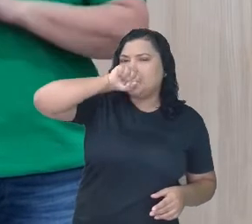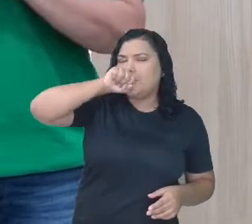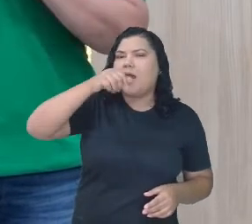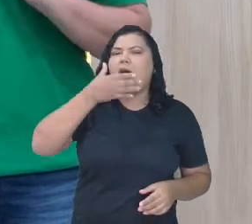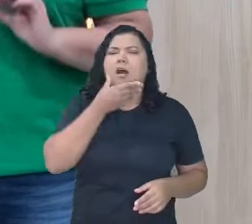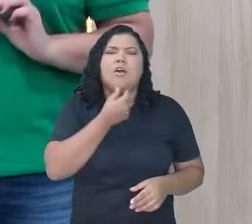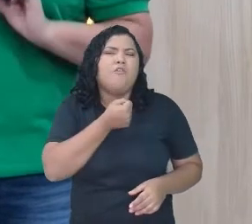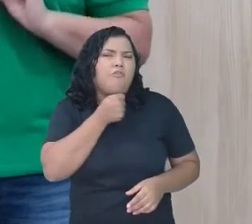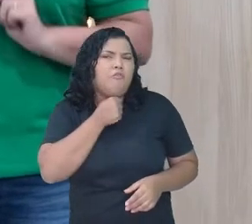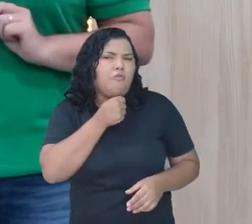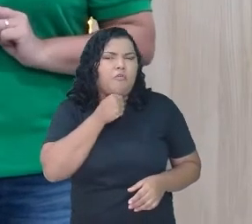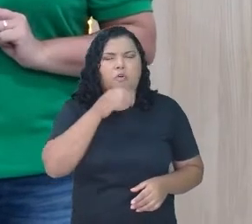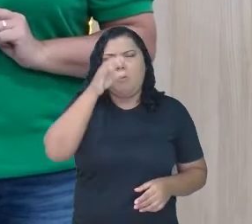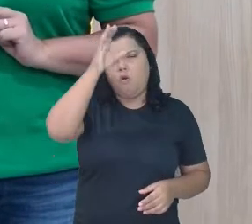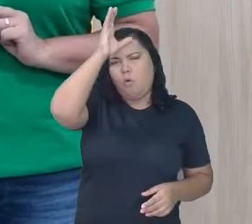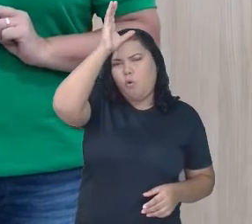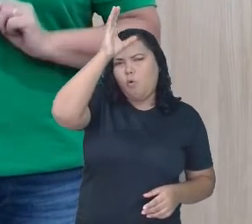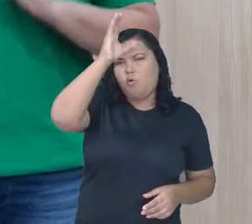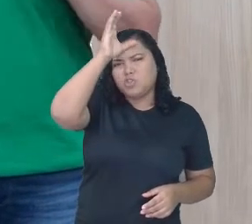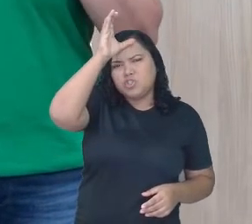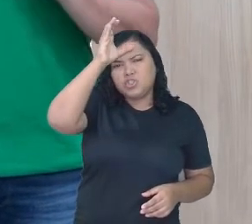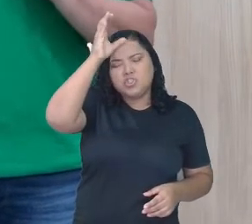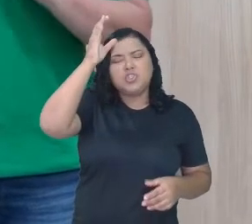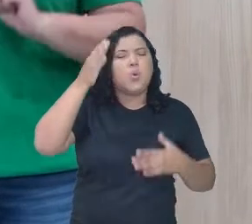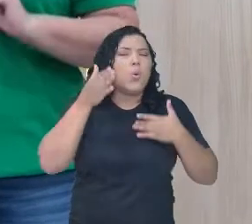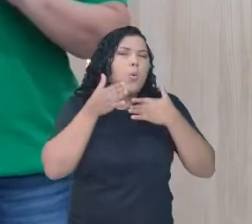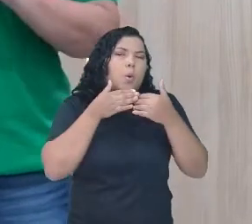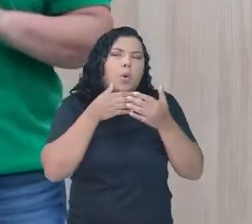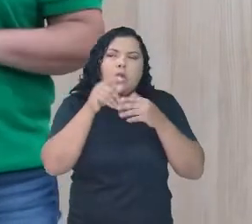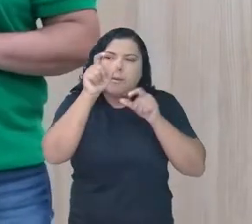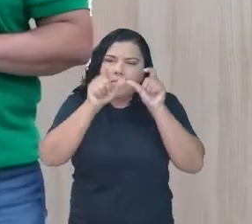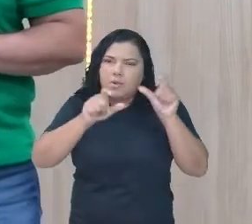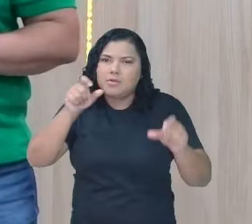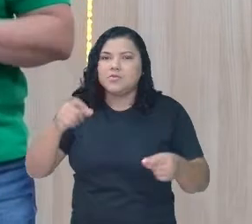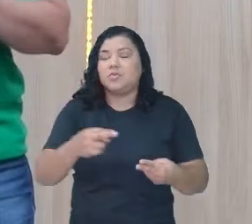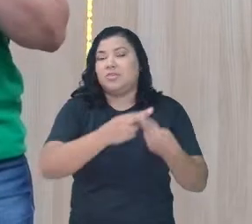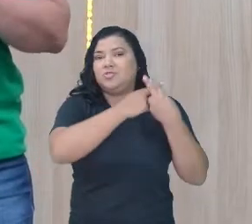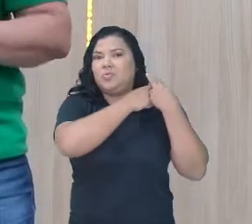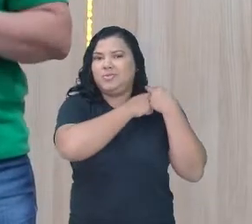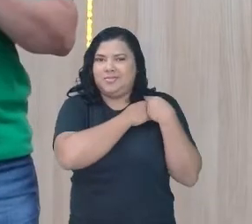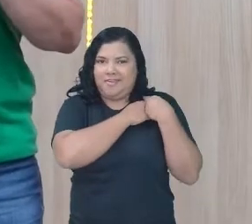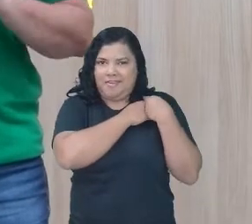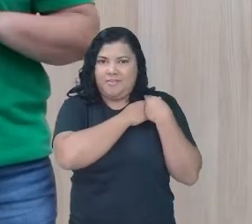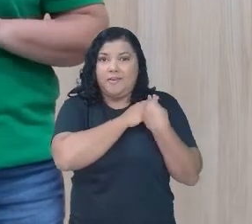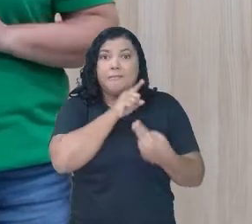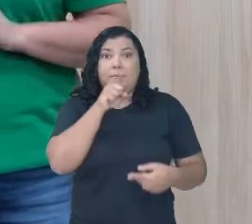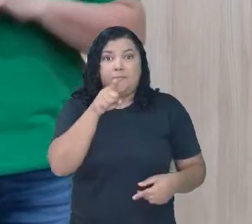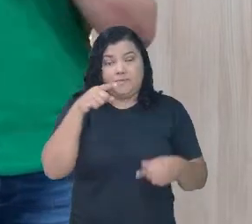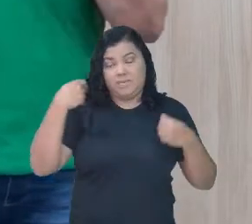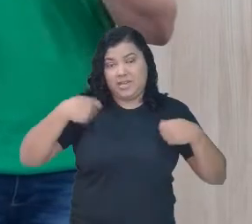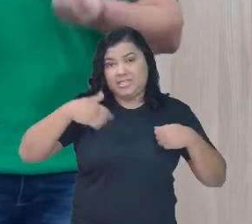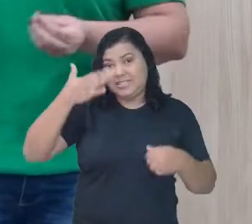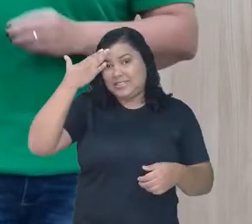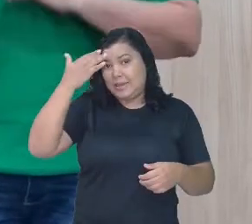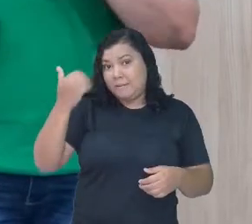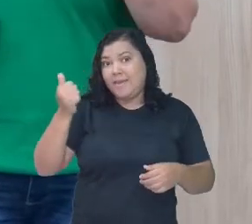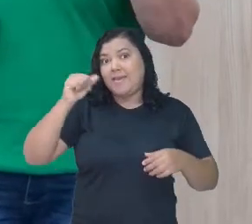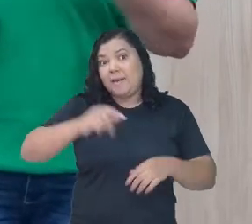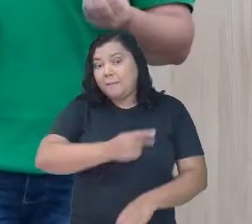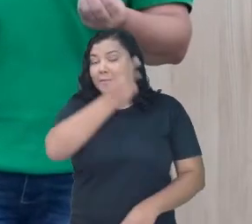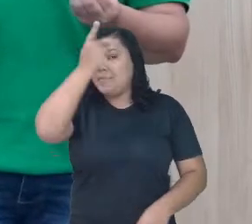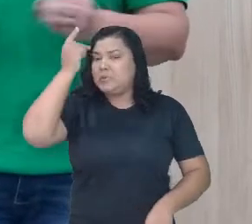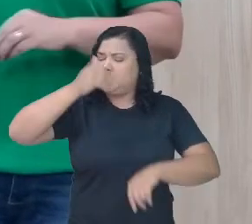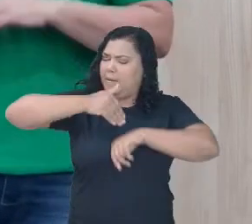tia, seja quem for responsável, a pessoa mais importante desse momento é seu filho, sua filha, seu sobrinho,